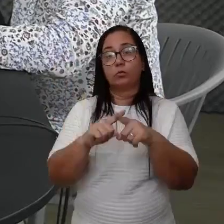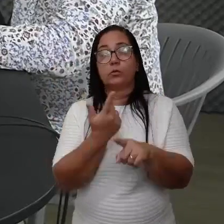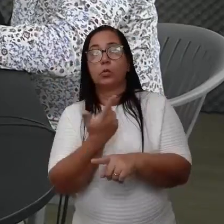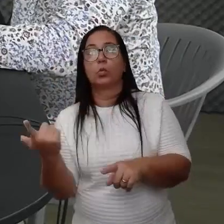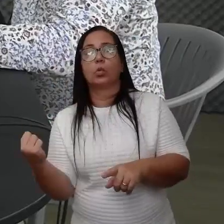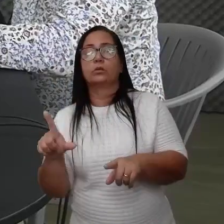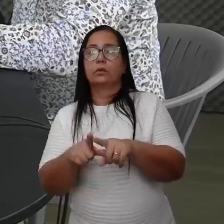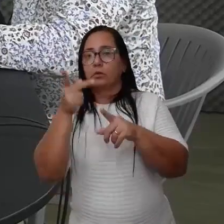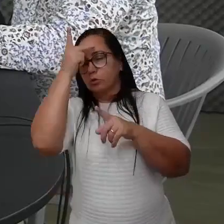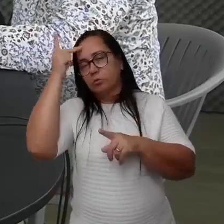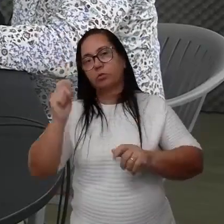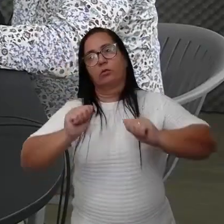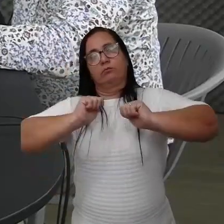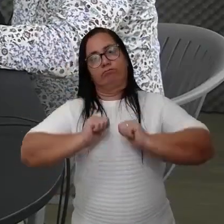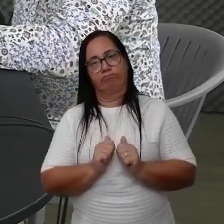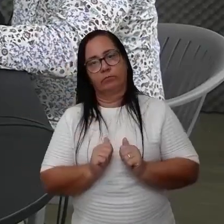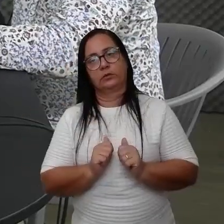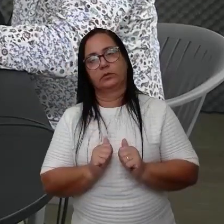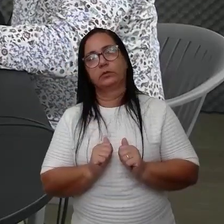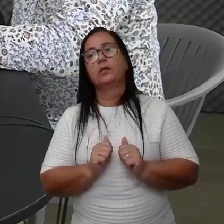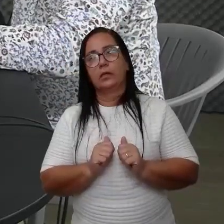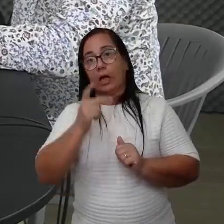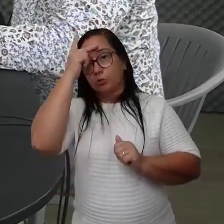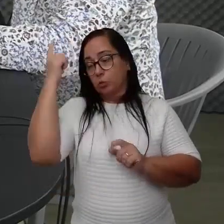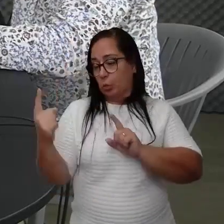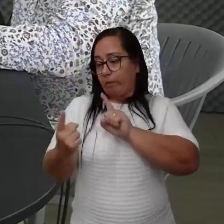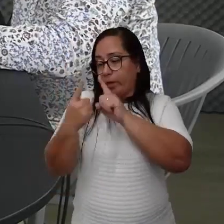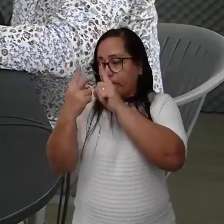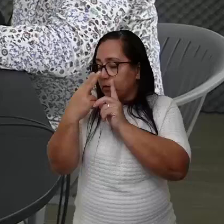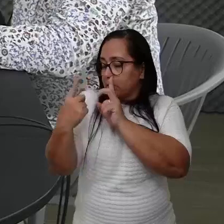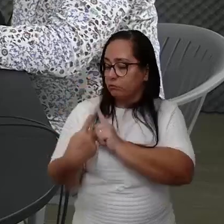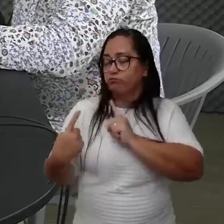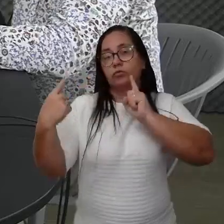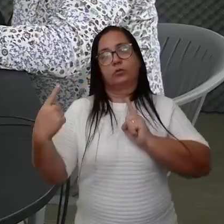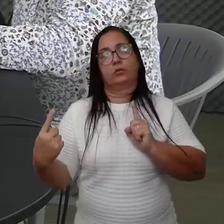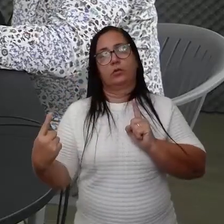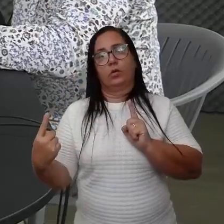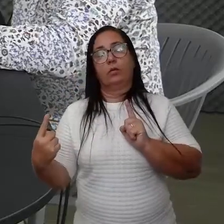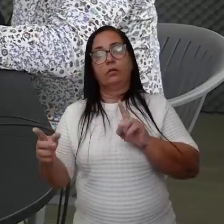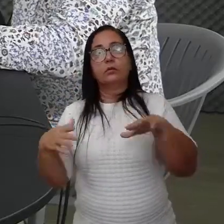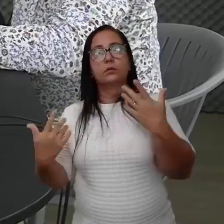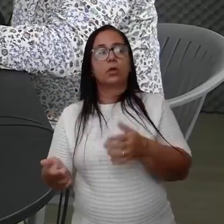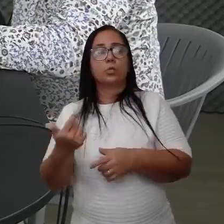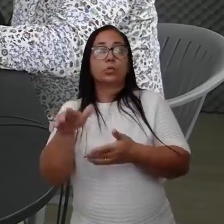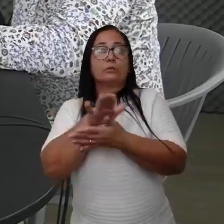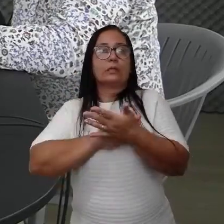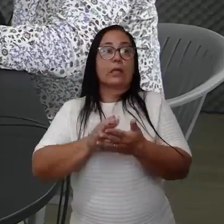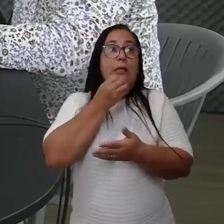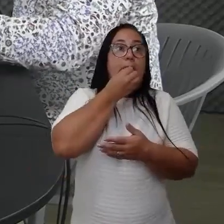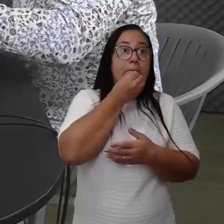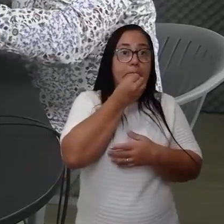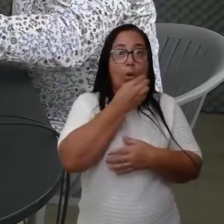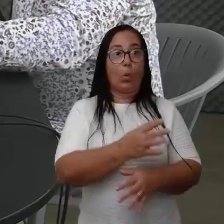né? Acomodou um pouco. E distanciou, né? E distanciou quem estava perto, né? Então, eu acho que, como tudo, não Os dois tem lados. nada de todo bom nem de todo